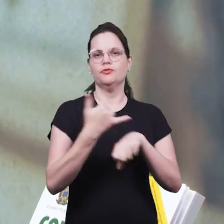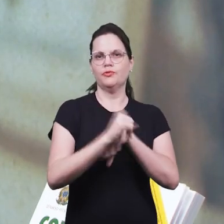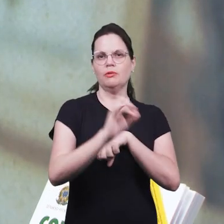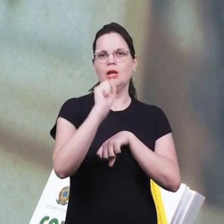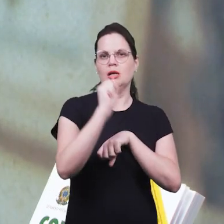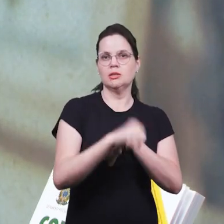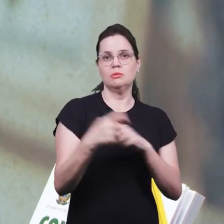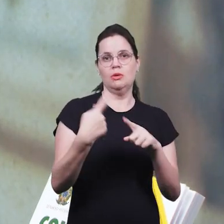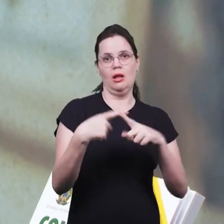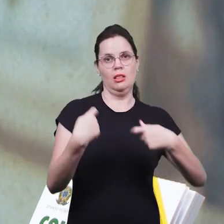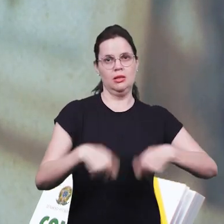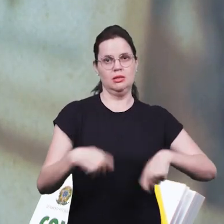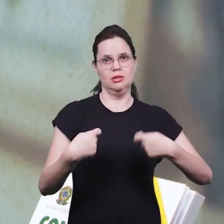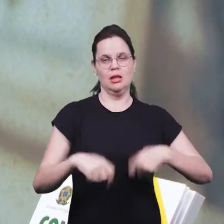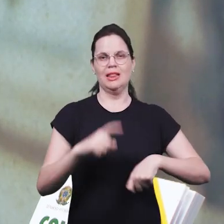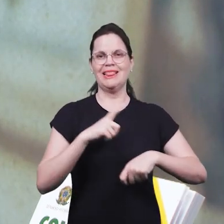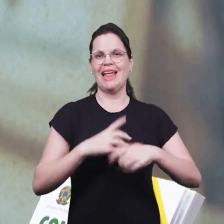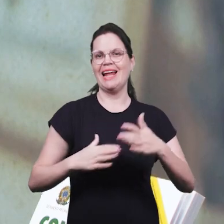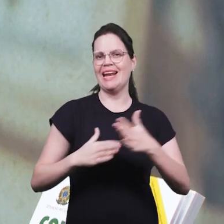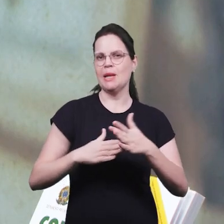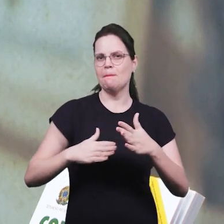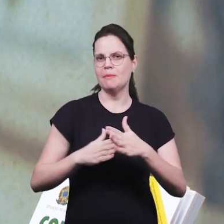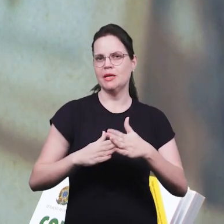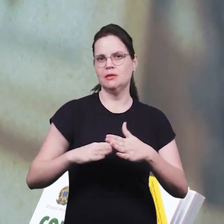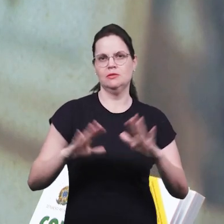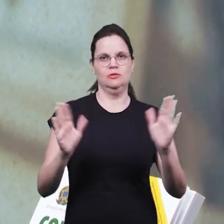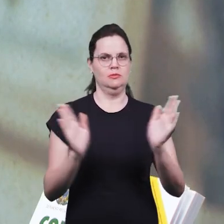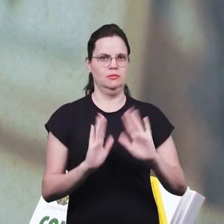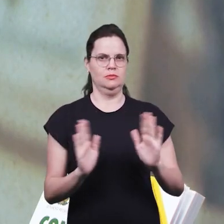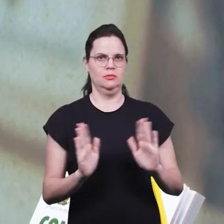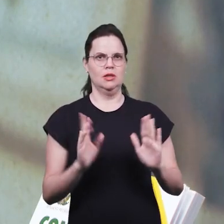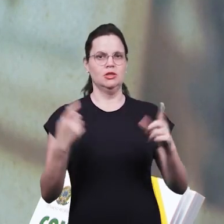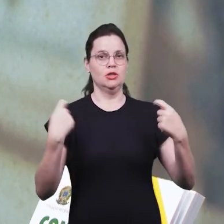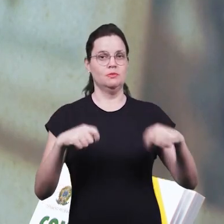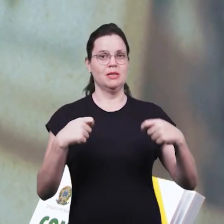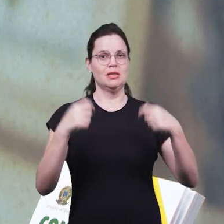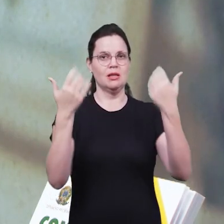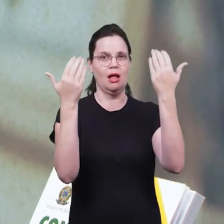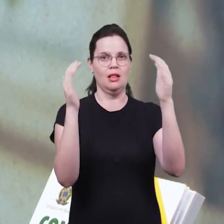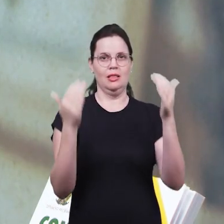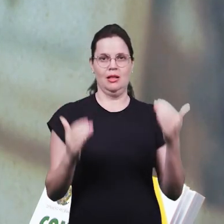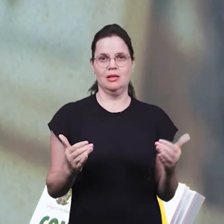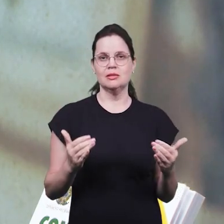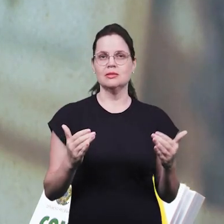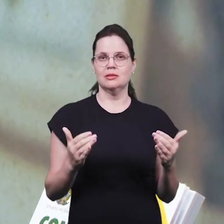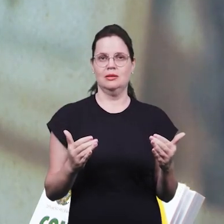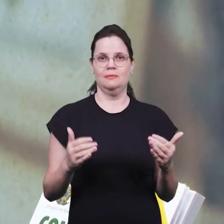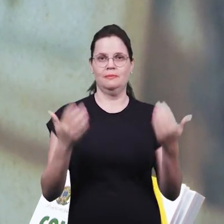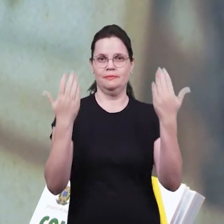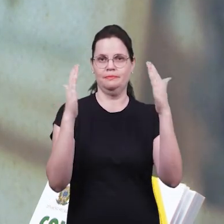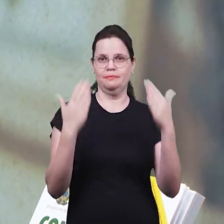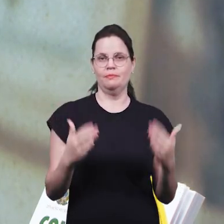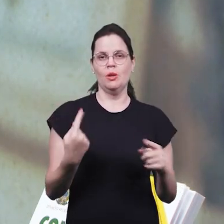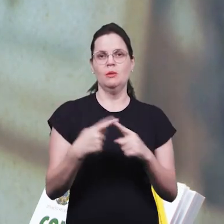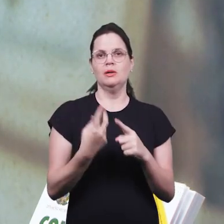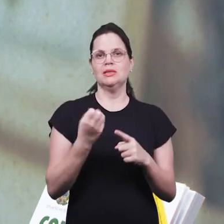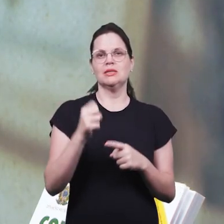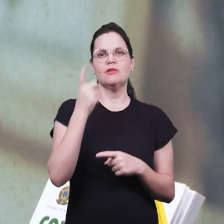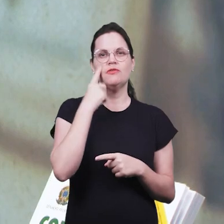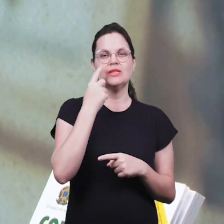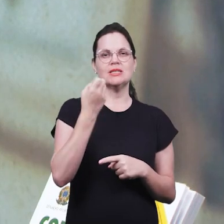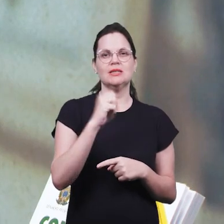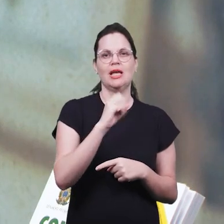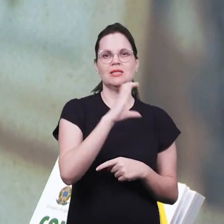Agora, eu te dizer, se tem um limite mínimo ou máximo para isso, a gente precisaria avaliar situações onde que há uma convenção coletiva